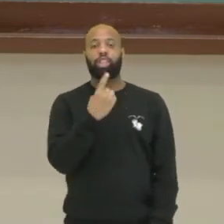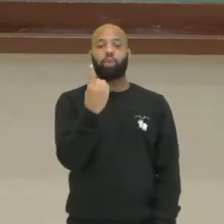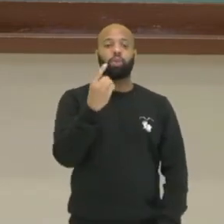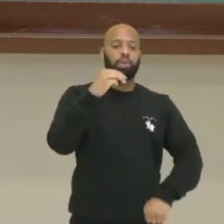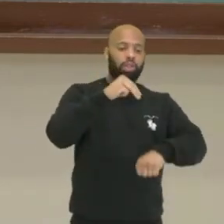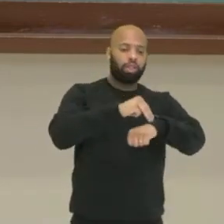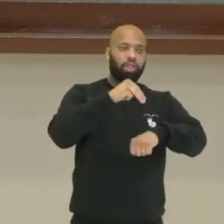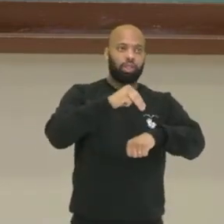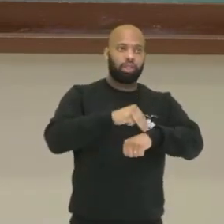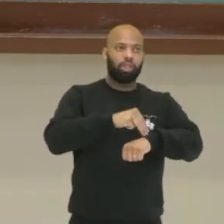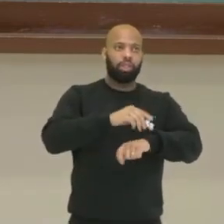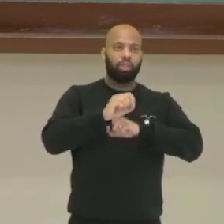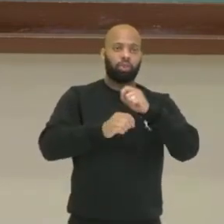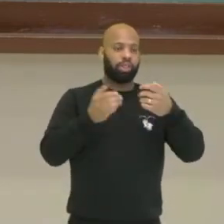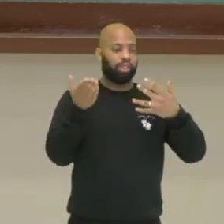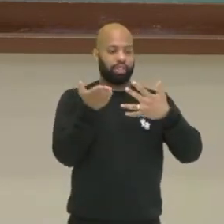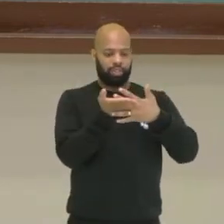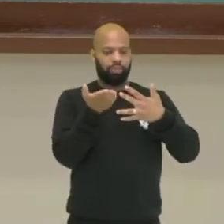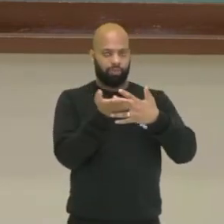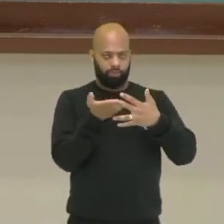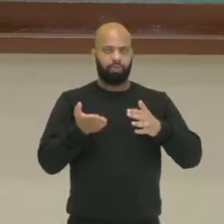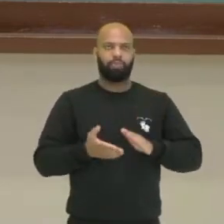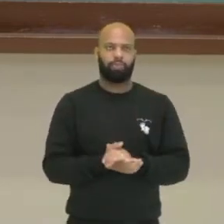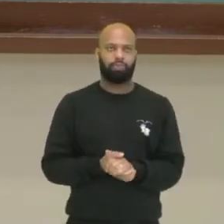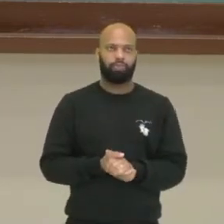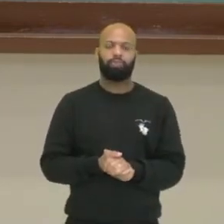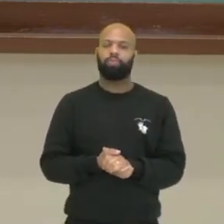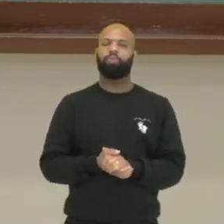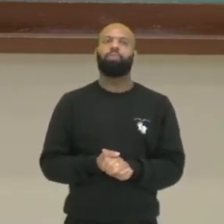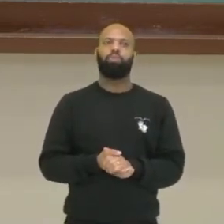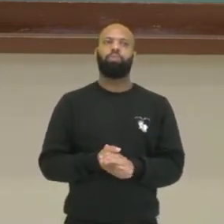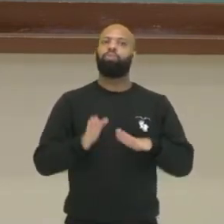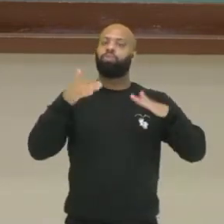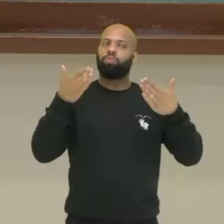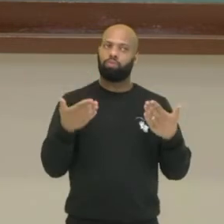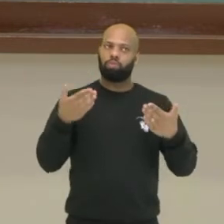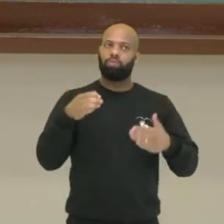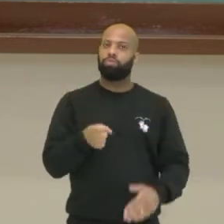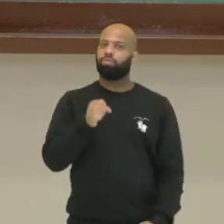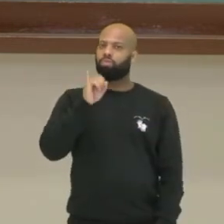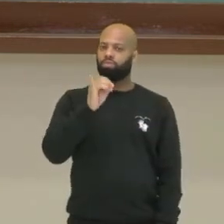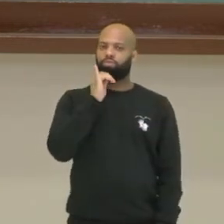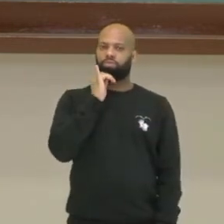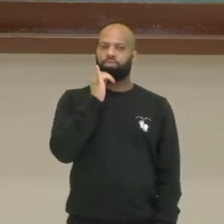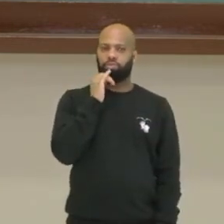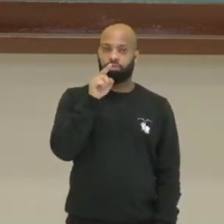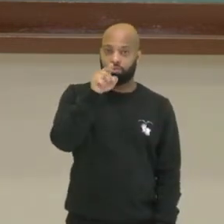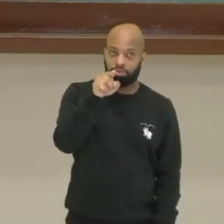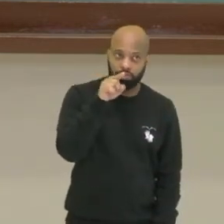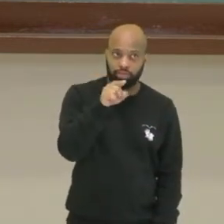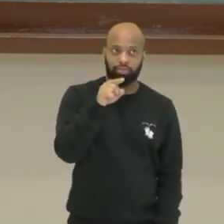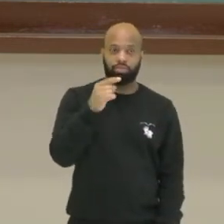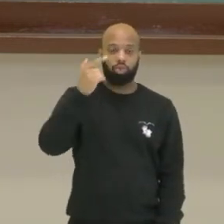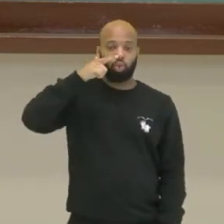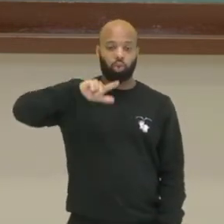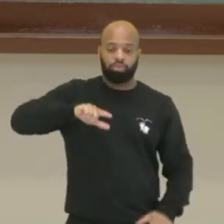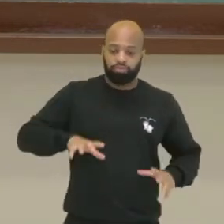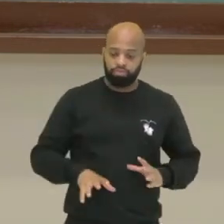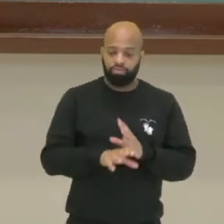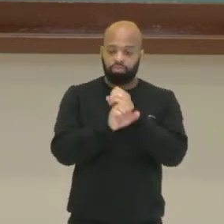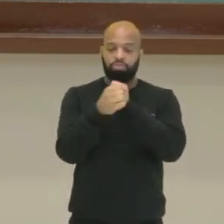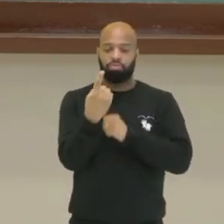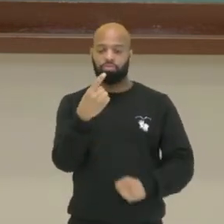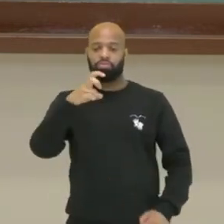minuto de intervalo. Sendo que, se você atingir 15